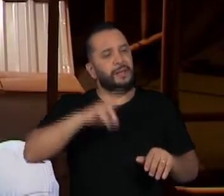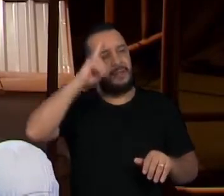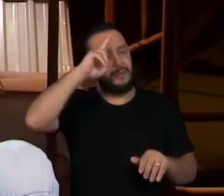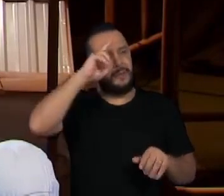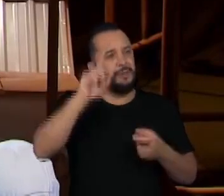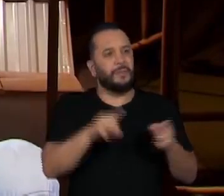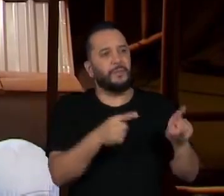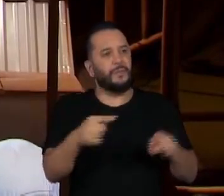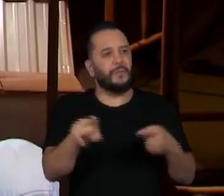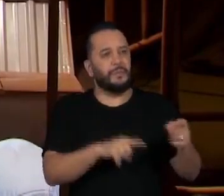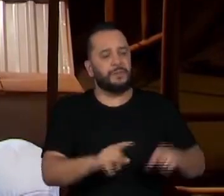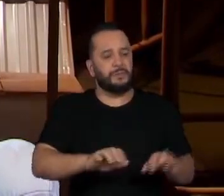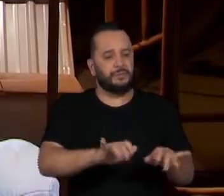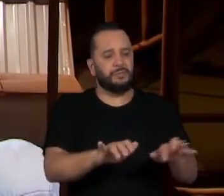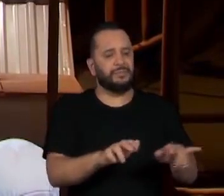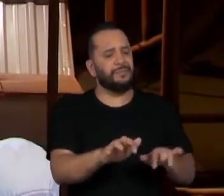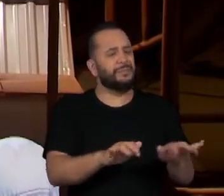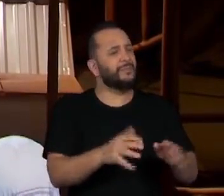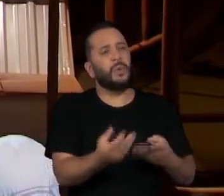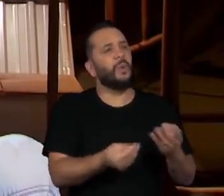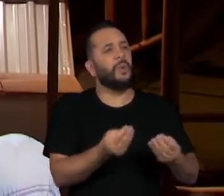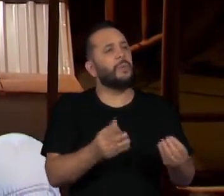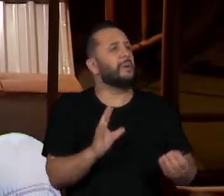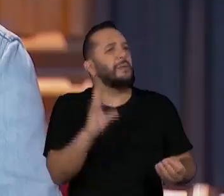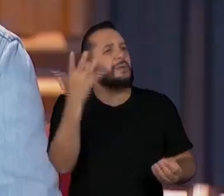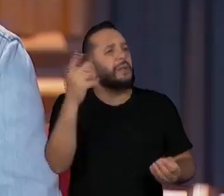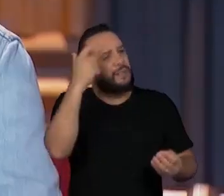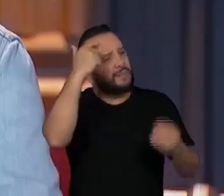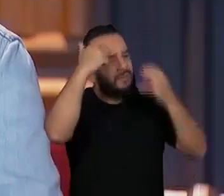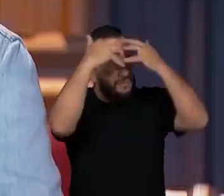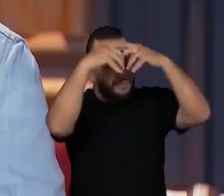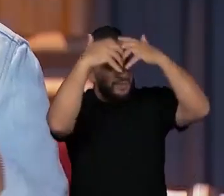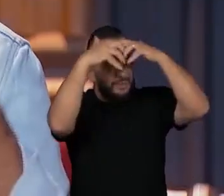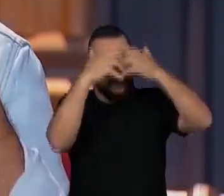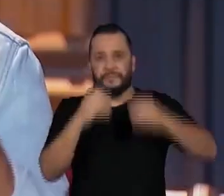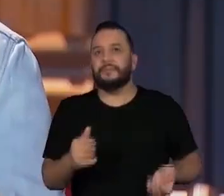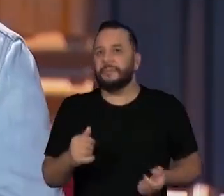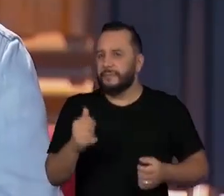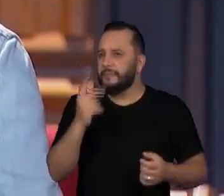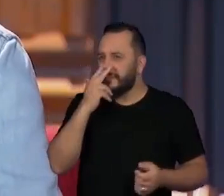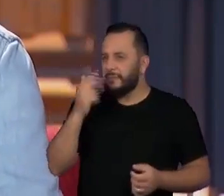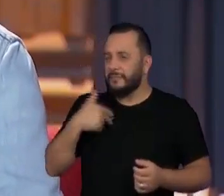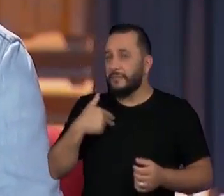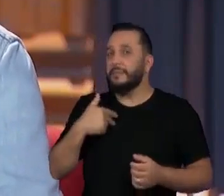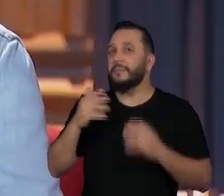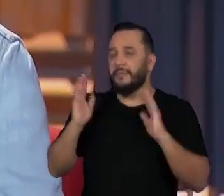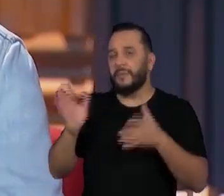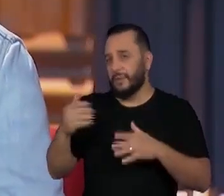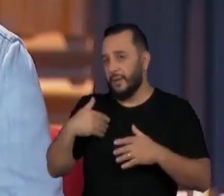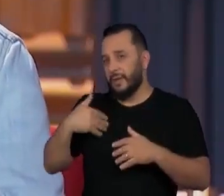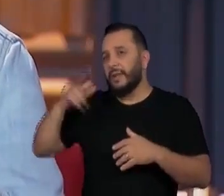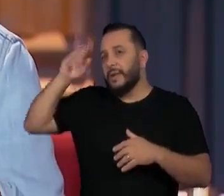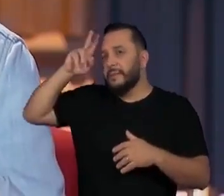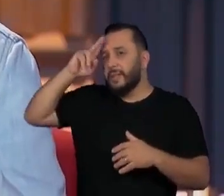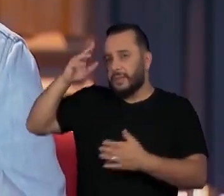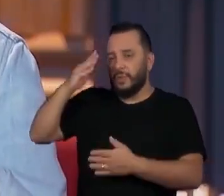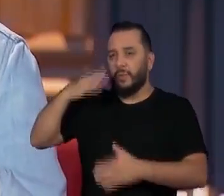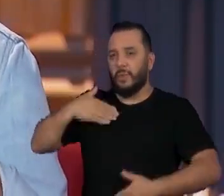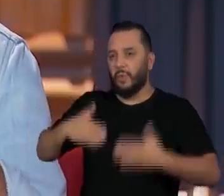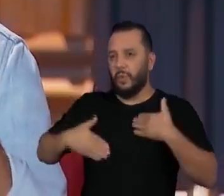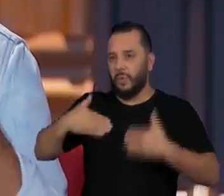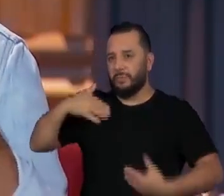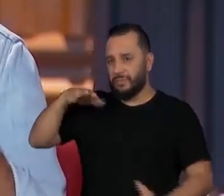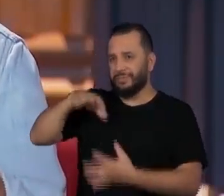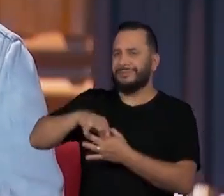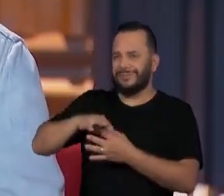música que você tocava como que funciona isso é uma memória que está inscrita no seu corpo inteiro Claro cérebro tem